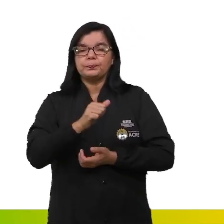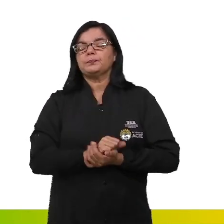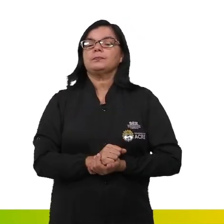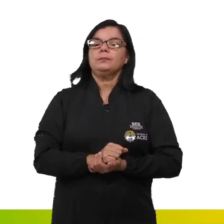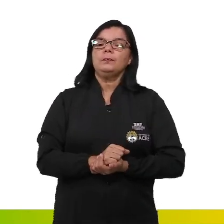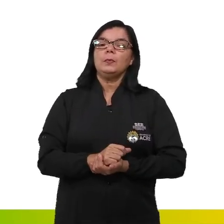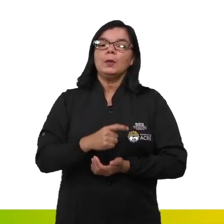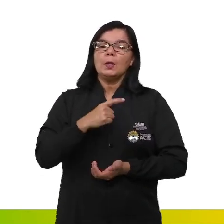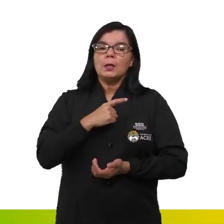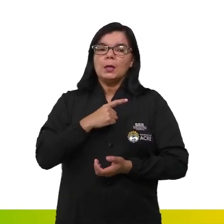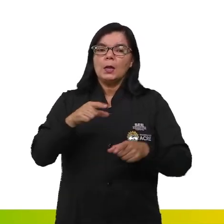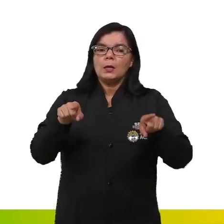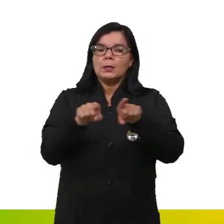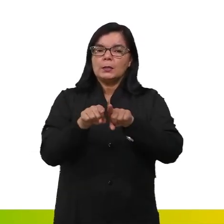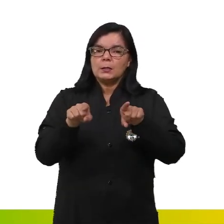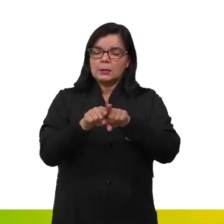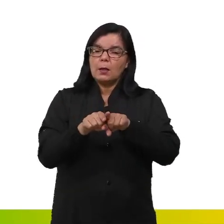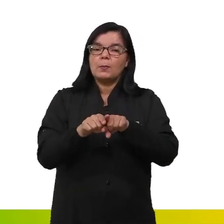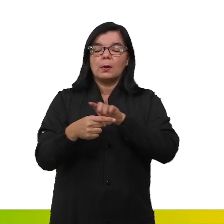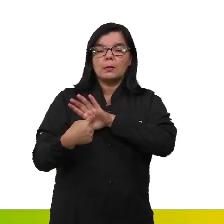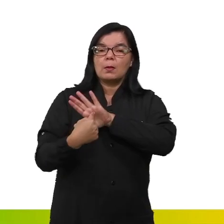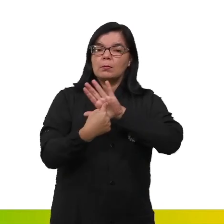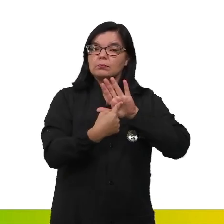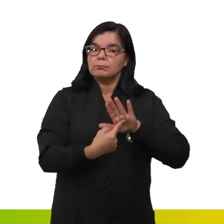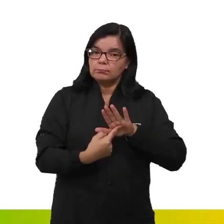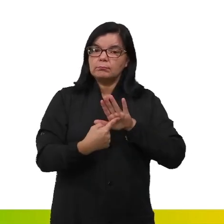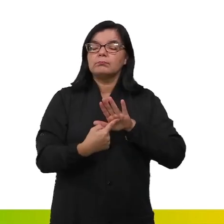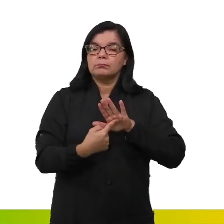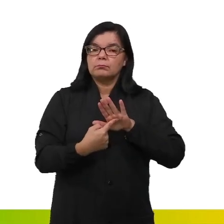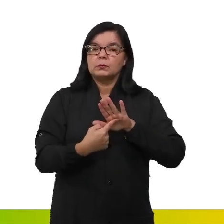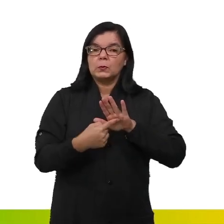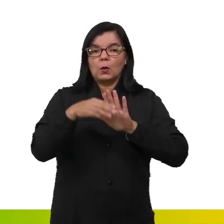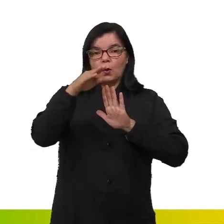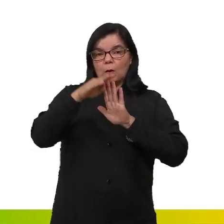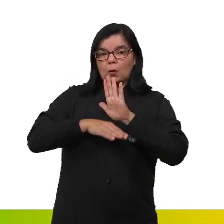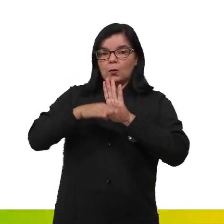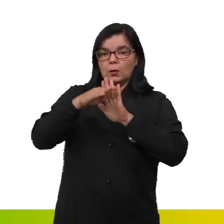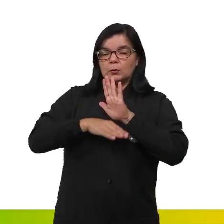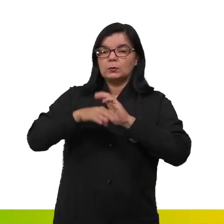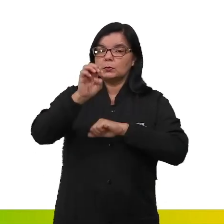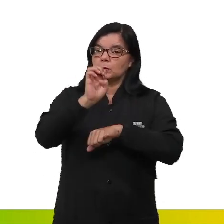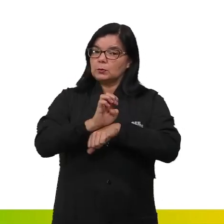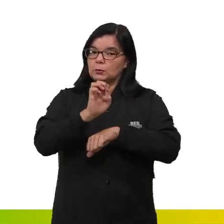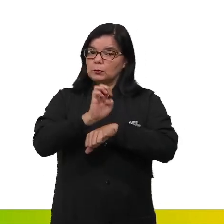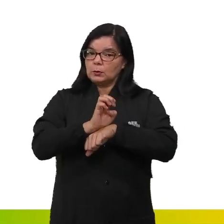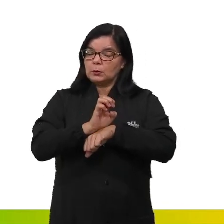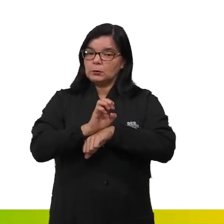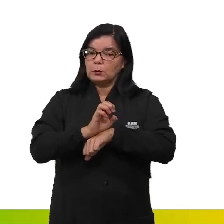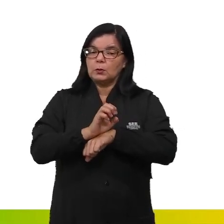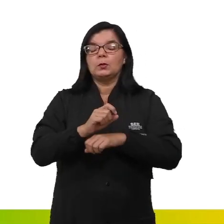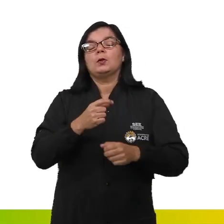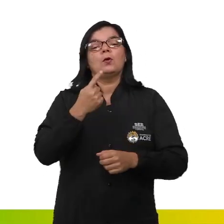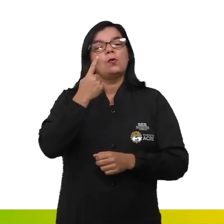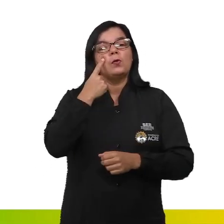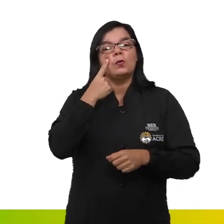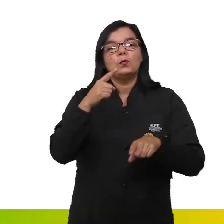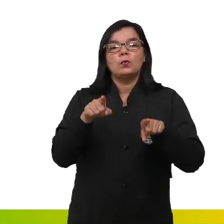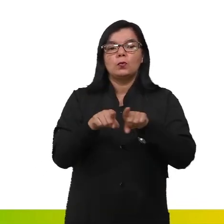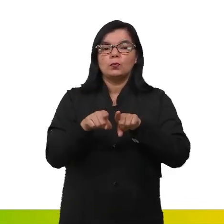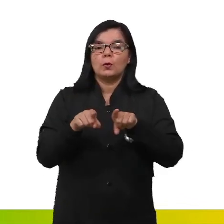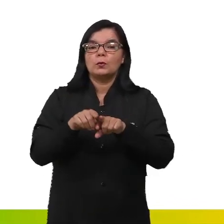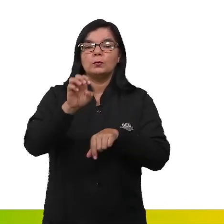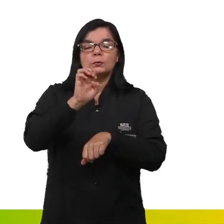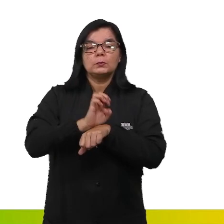0,431. E ele também apresenta uma baixa, como eu já falei, nos estados da região centro-oeste. Vou pegar